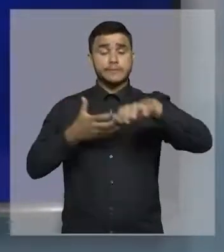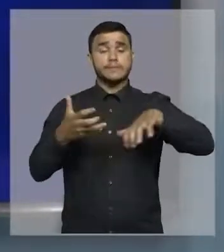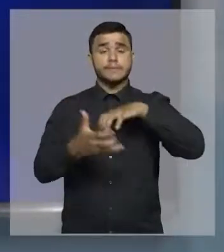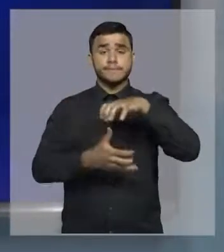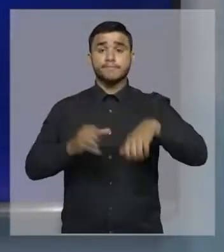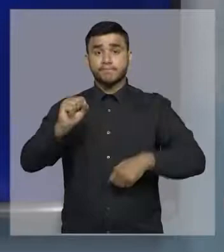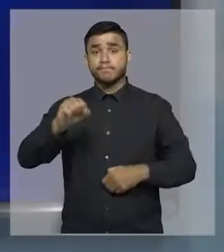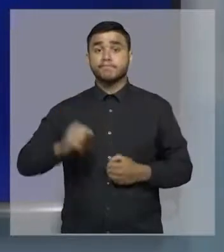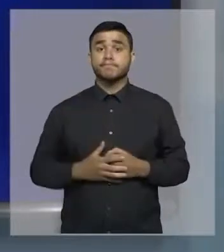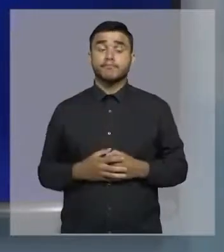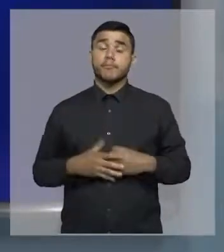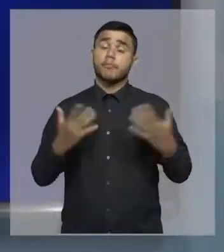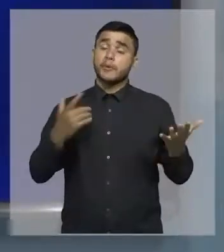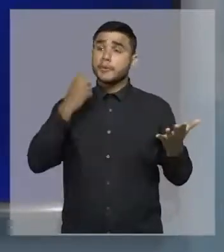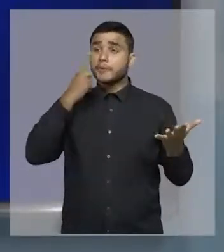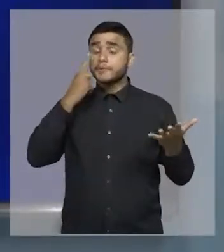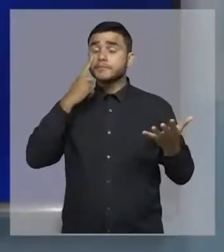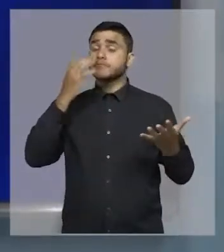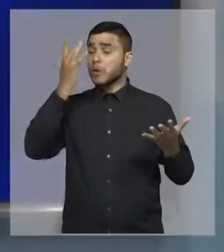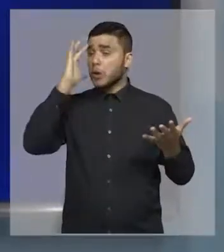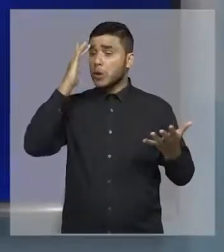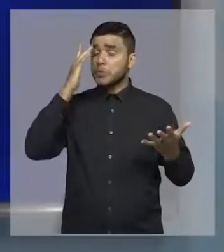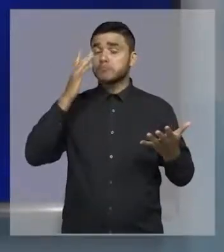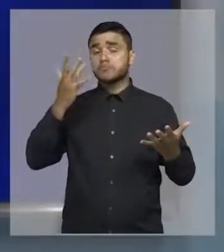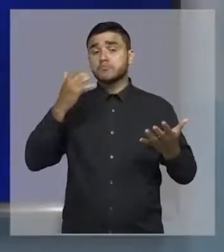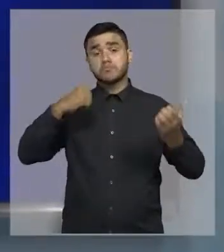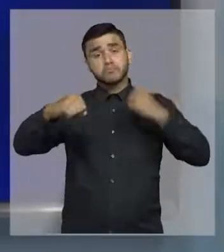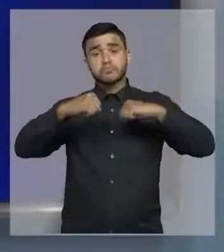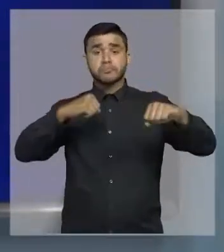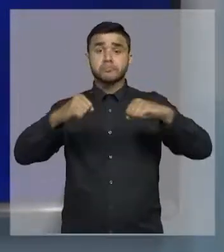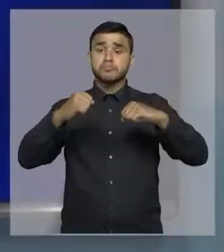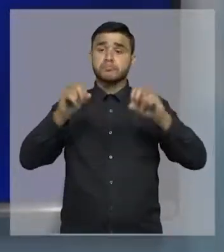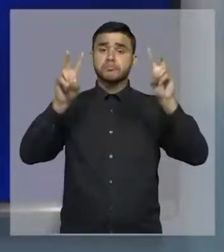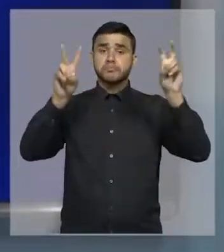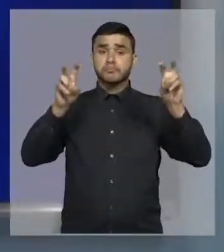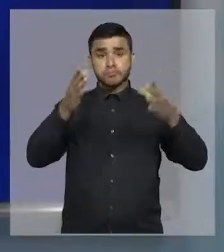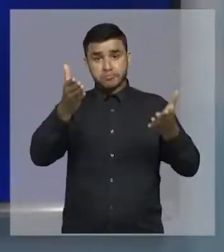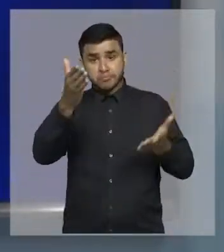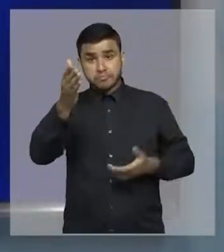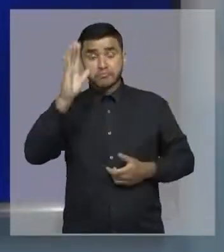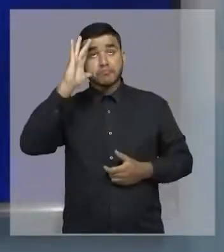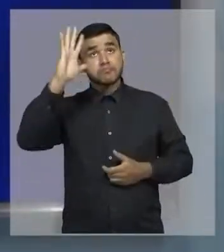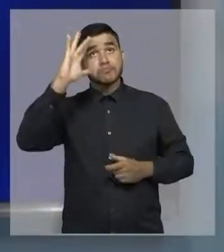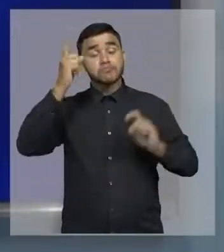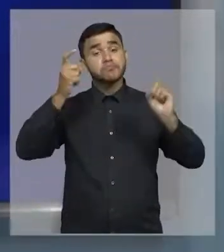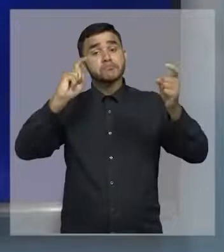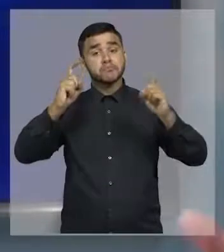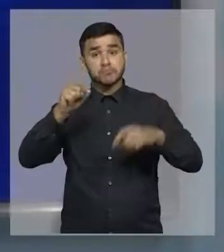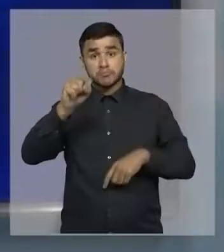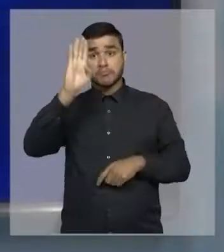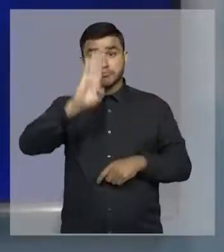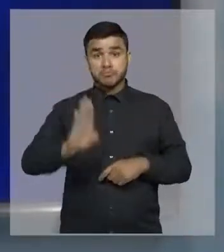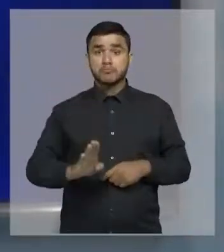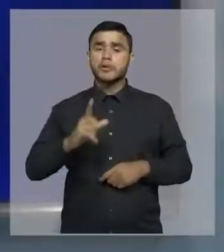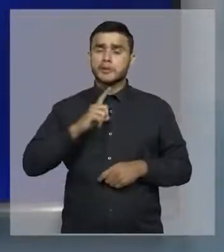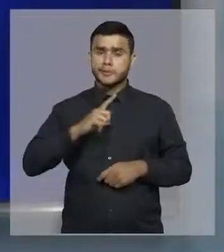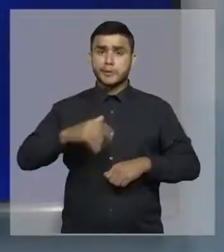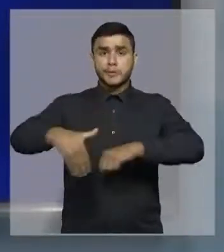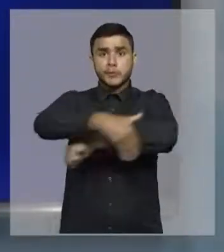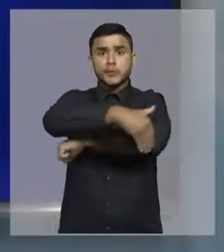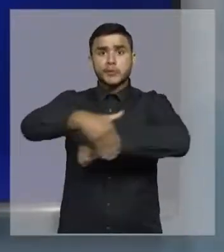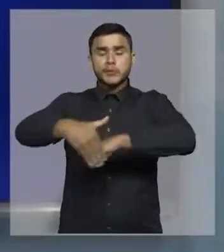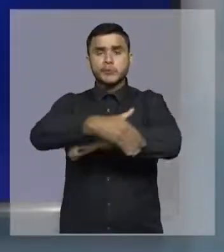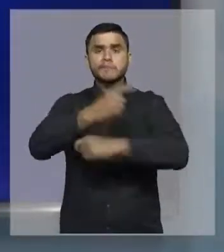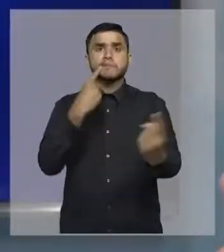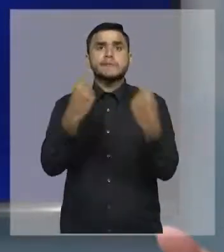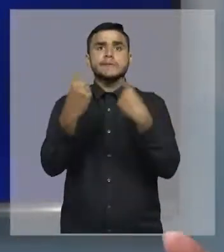fatos nos chamam a atenção e eu queria colocar aqui para a reflexão do assinante. O Brasil, como país rodoviário que o é,